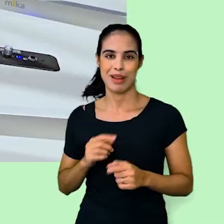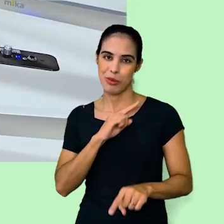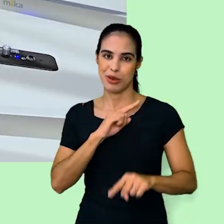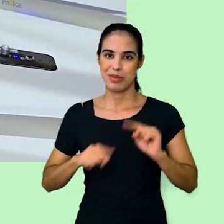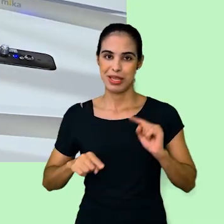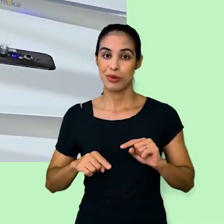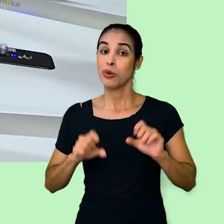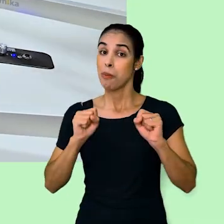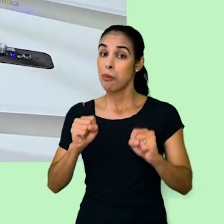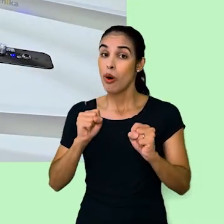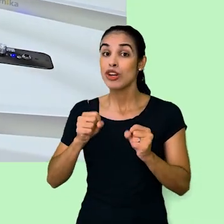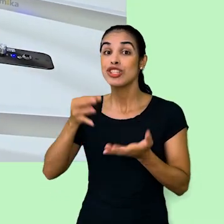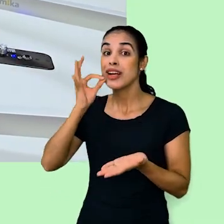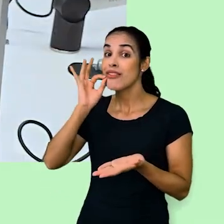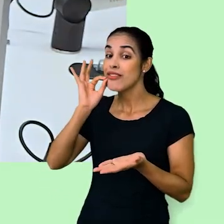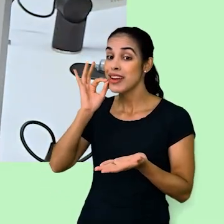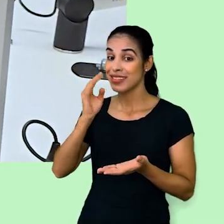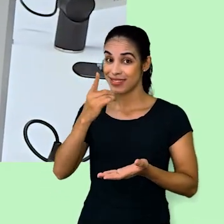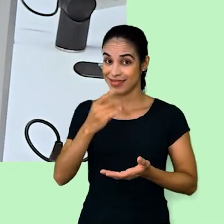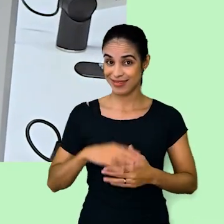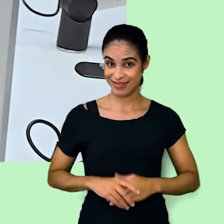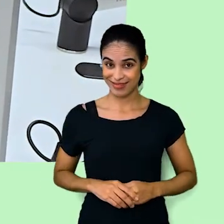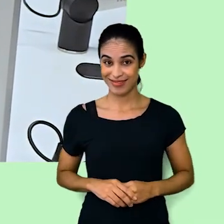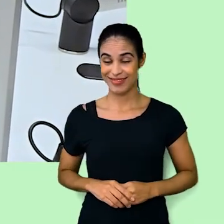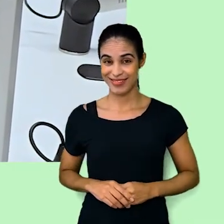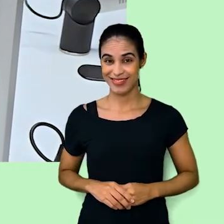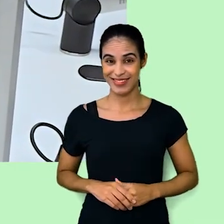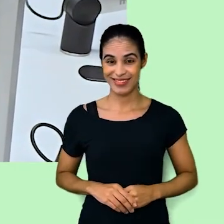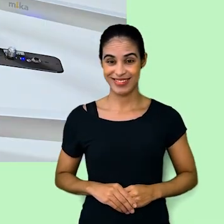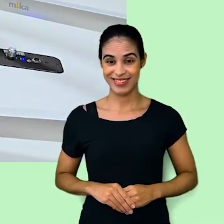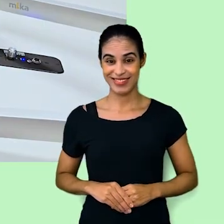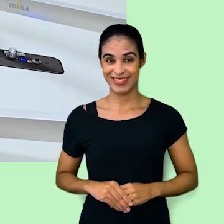se for um cafezinho, viu?